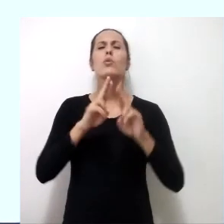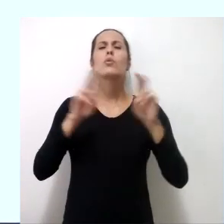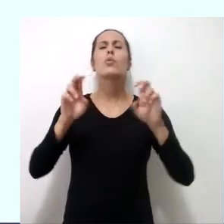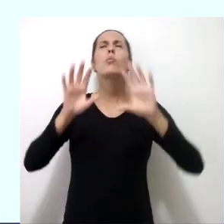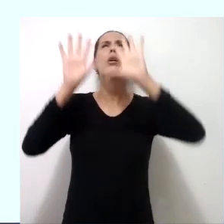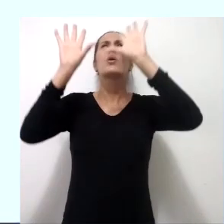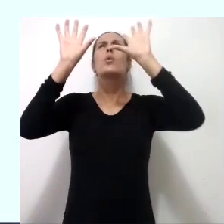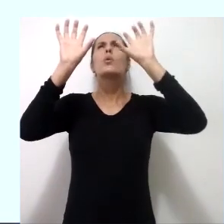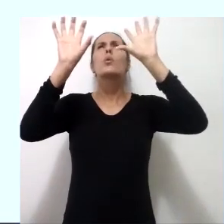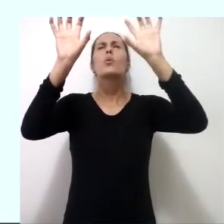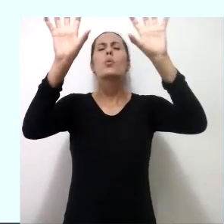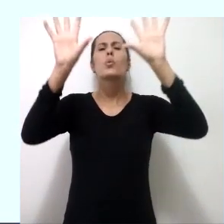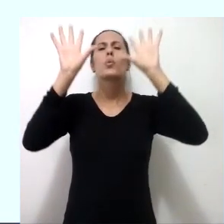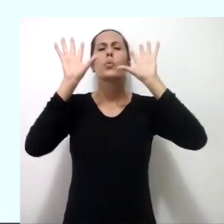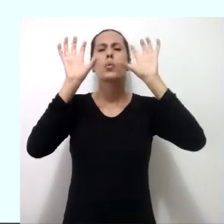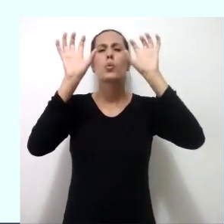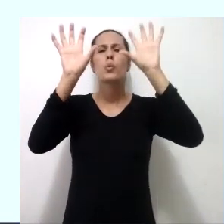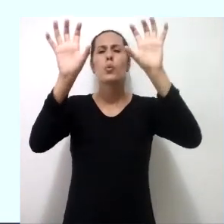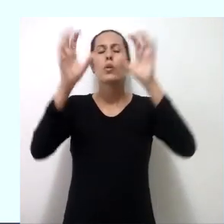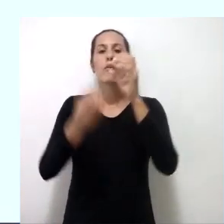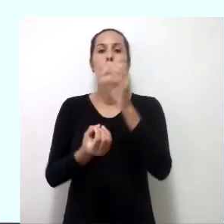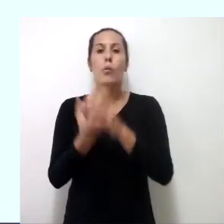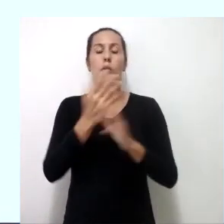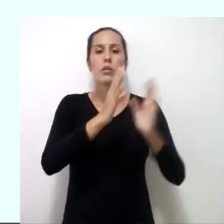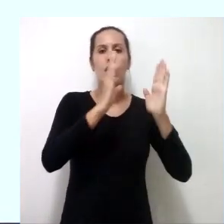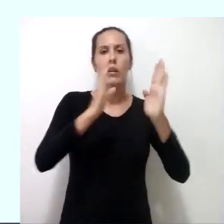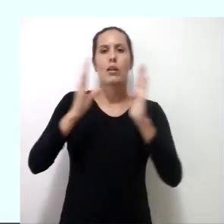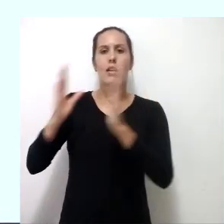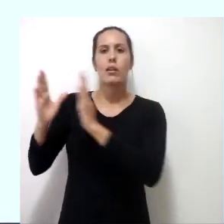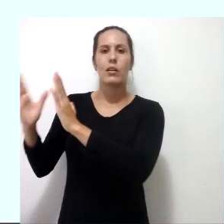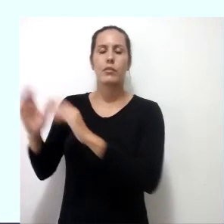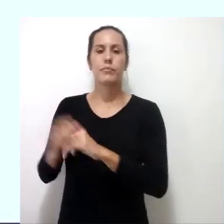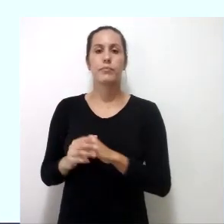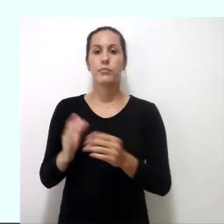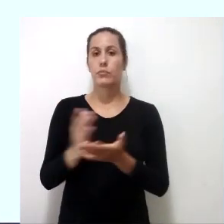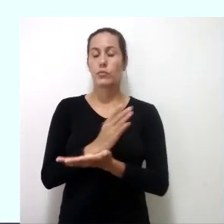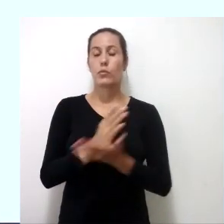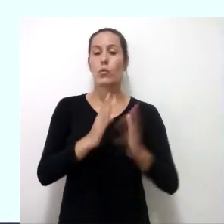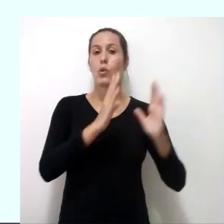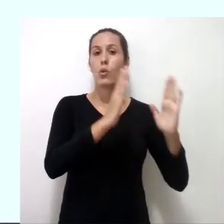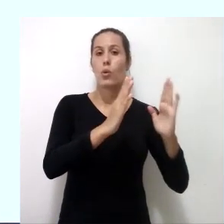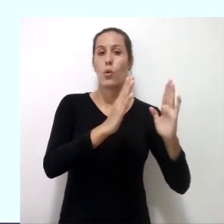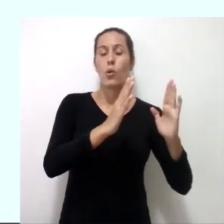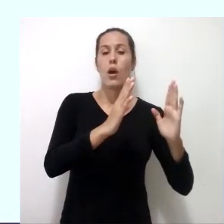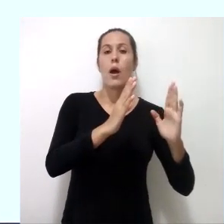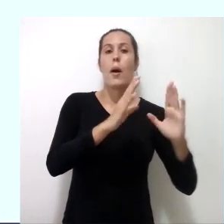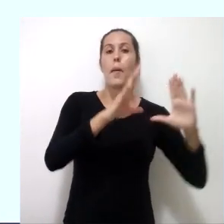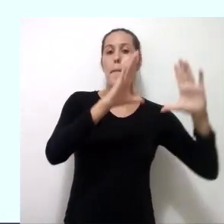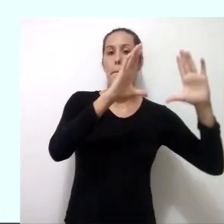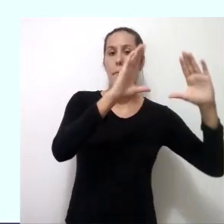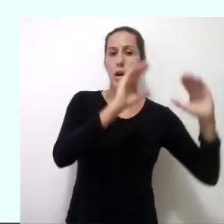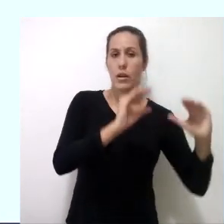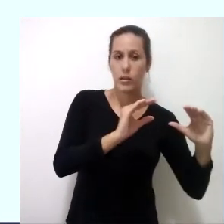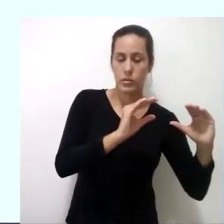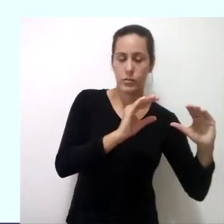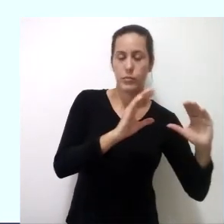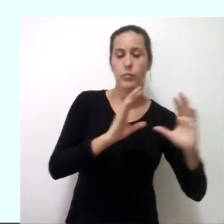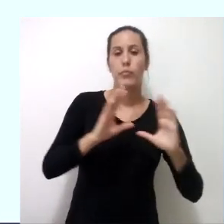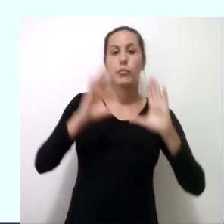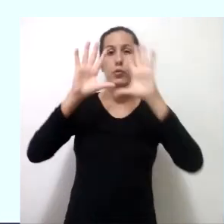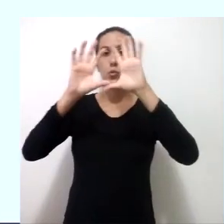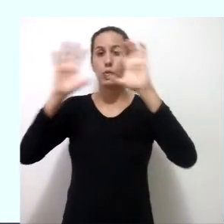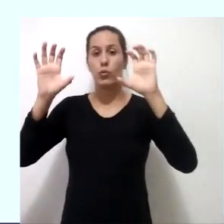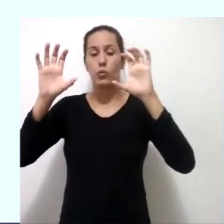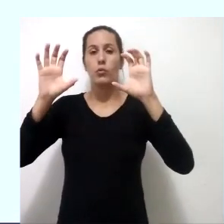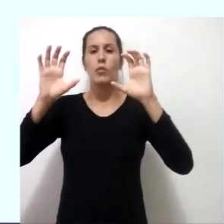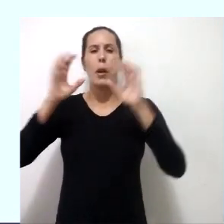classificar as nuvens. Como assim classificar as nuvens? Sim, classificar em nuvens baixas, nuvens médias,